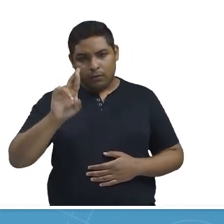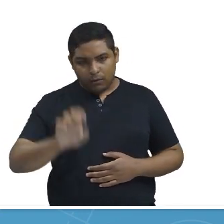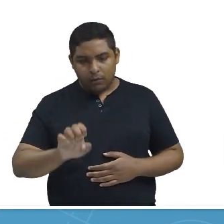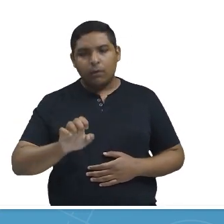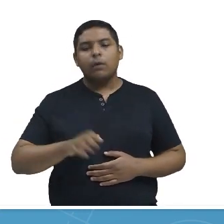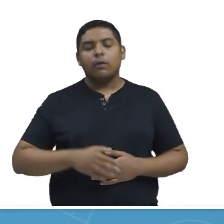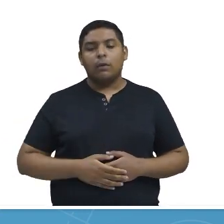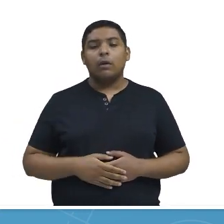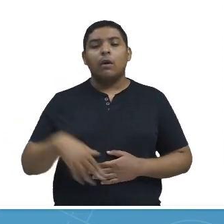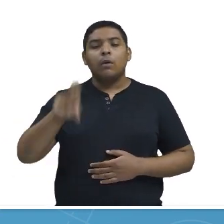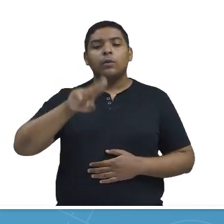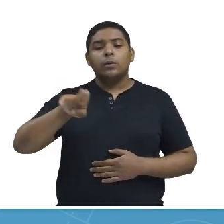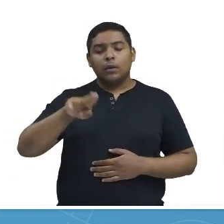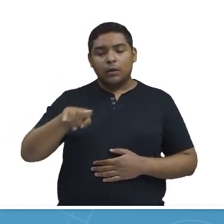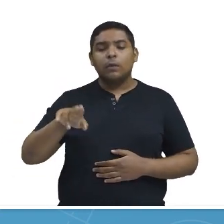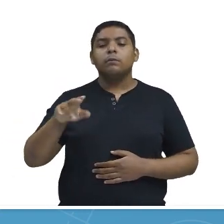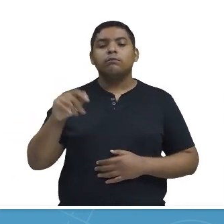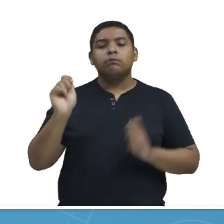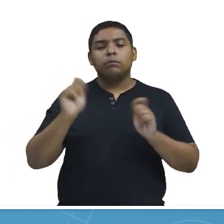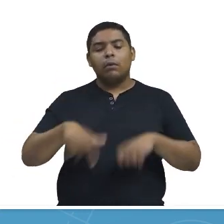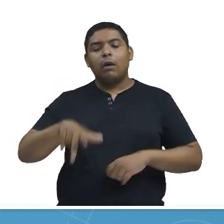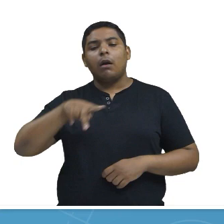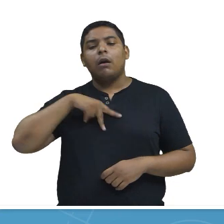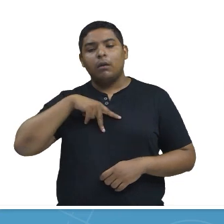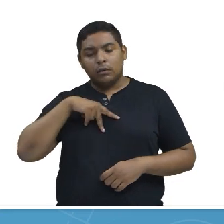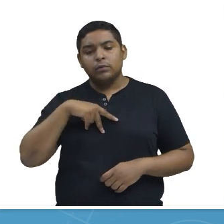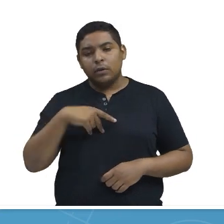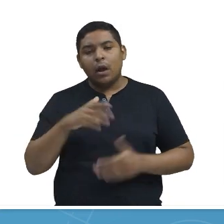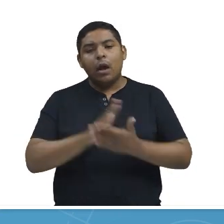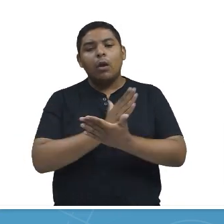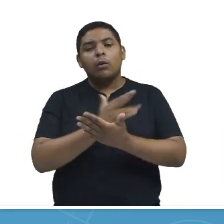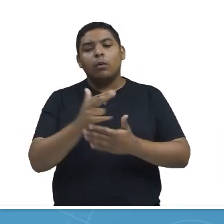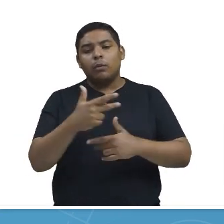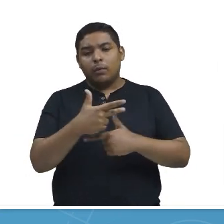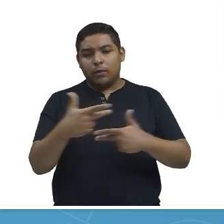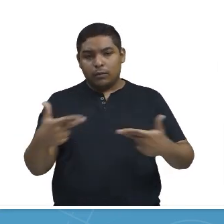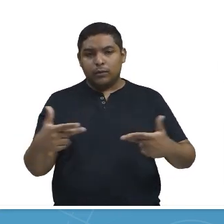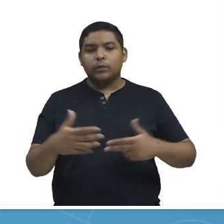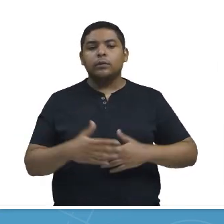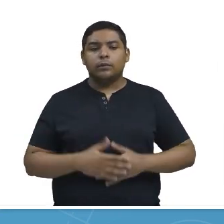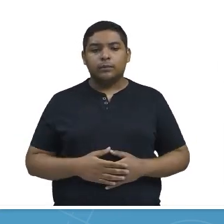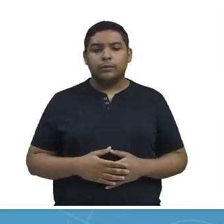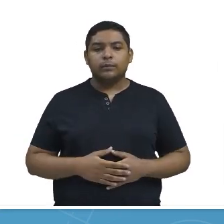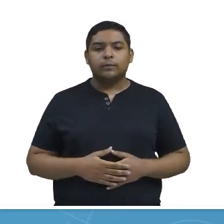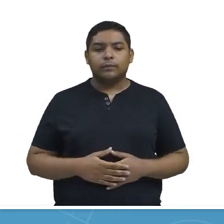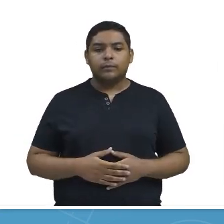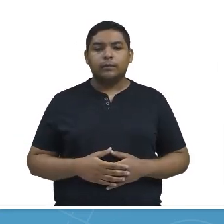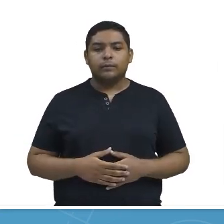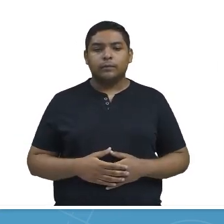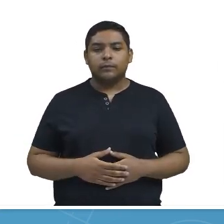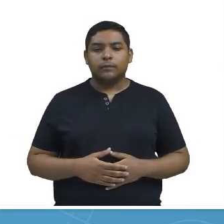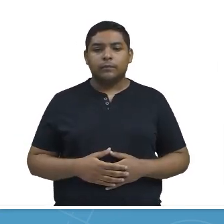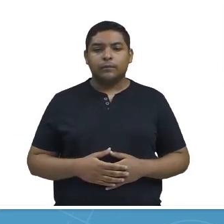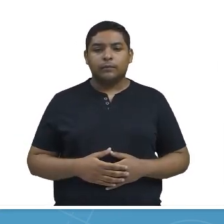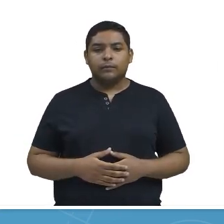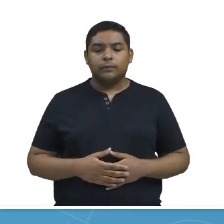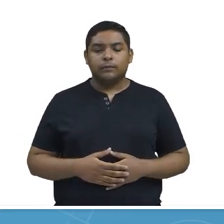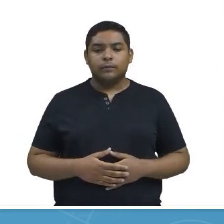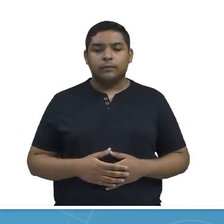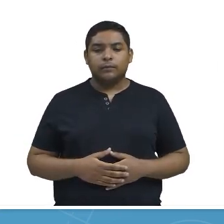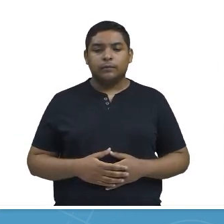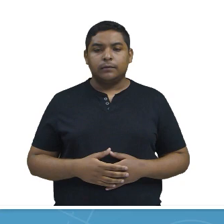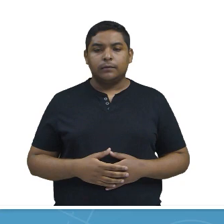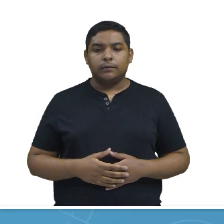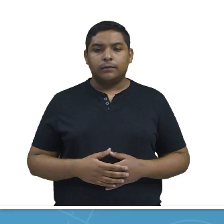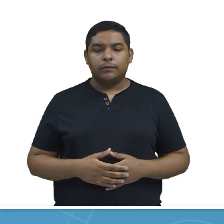pessoa, ele possui algo, né? Porque o whose está vindo logo depois dele. O que ele possui? Um purpose. Olha aí a palavra purpose logo